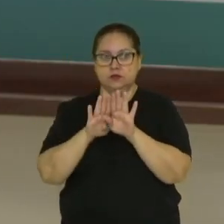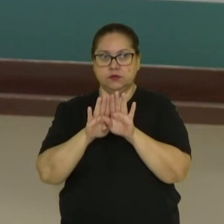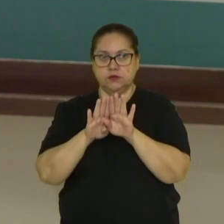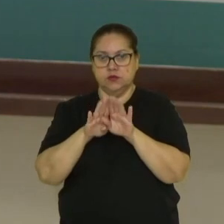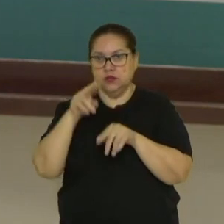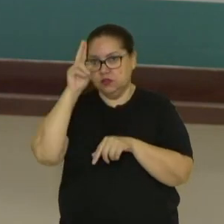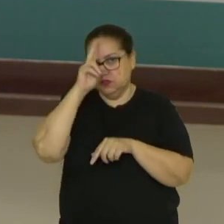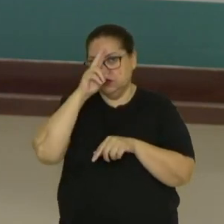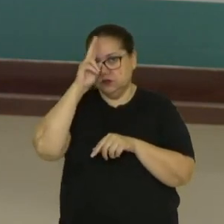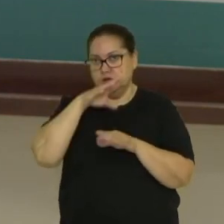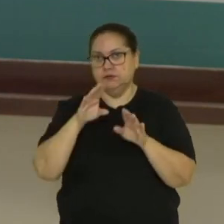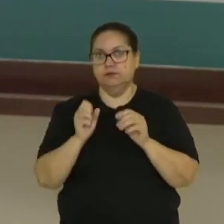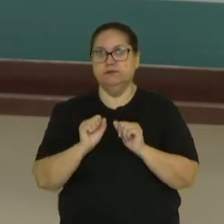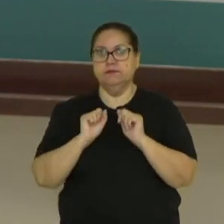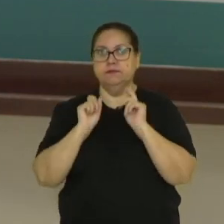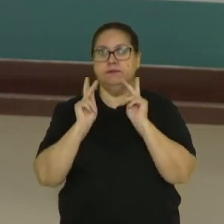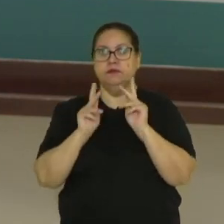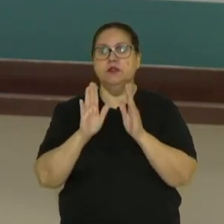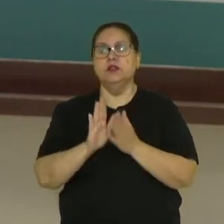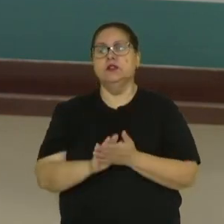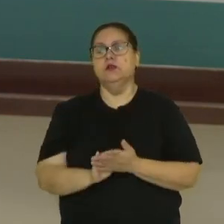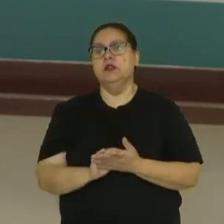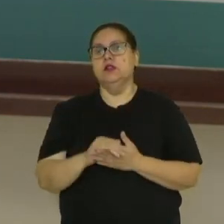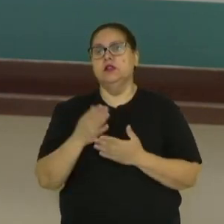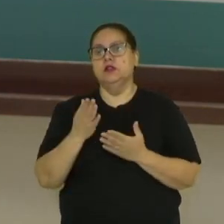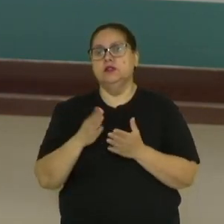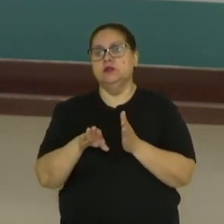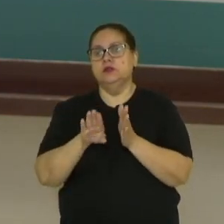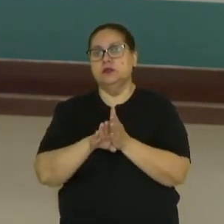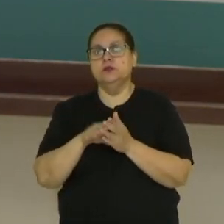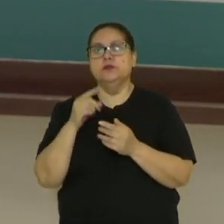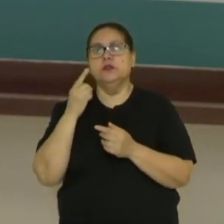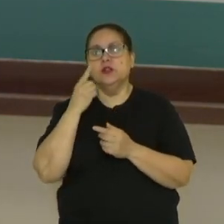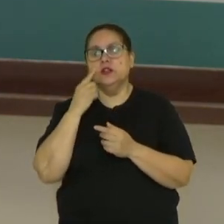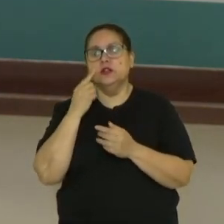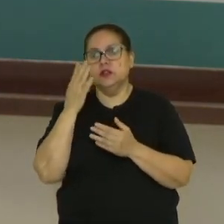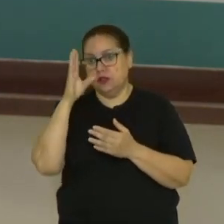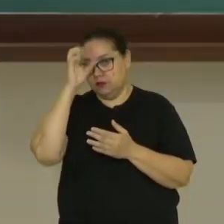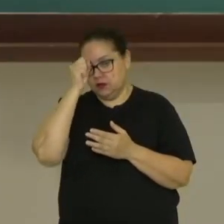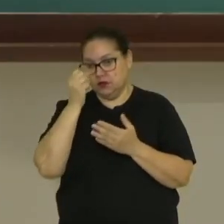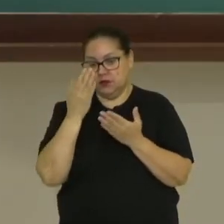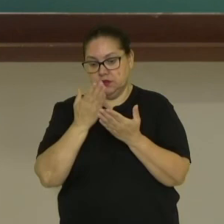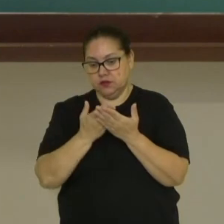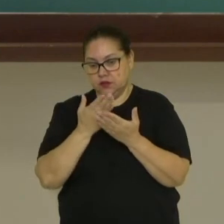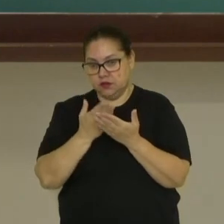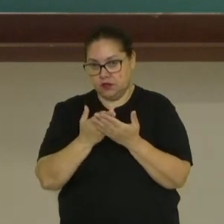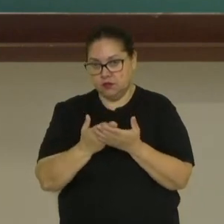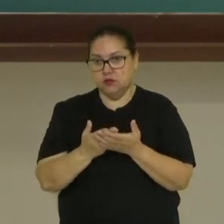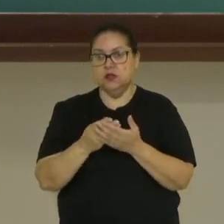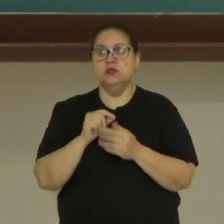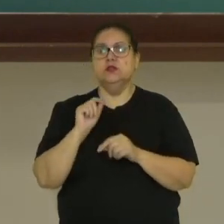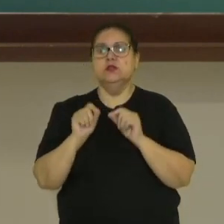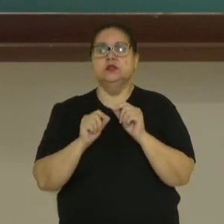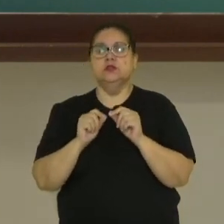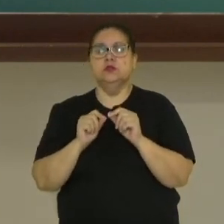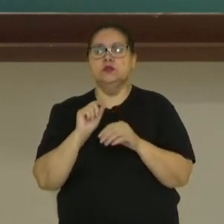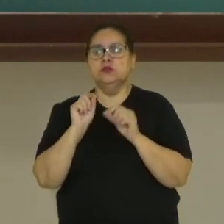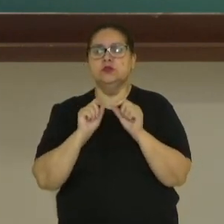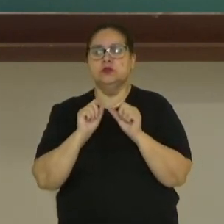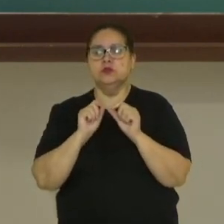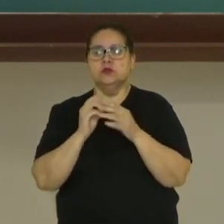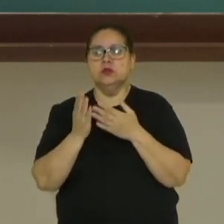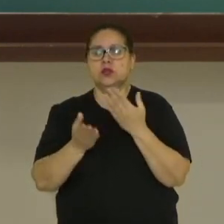critérios históricos, ok? Muito bem, vamos para a nossa retomada aqui. Nós aprendemos então ao longo desta aula, né, sobre as questões